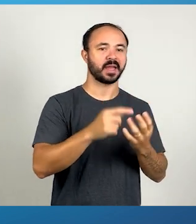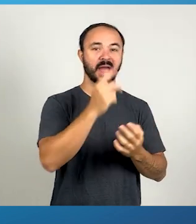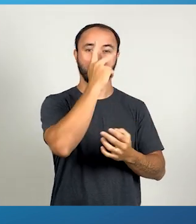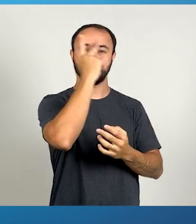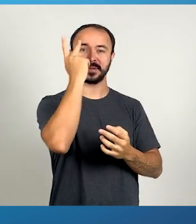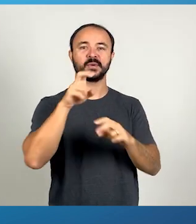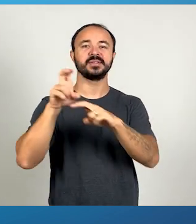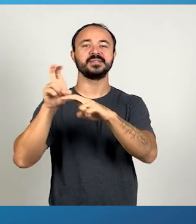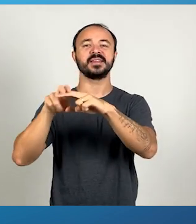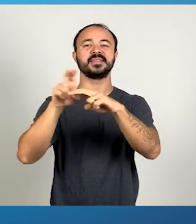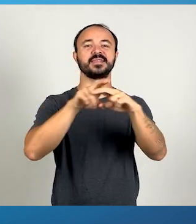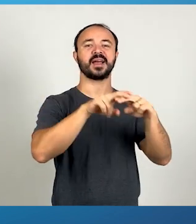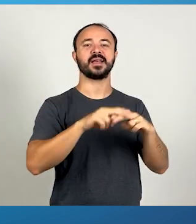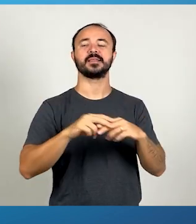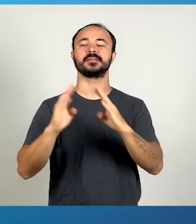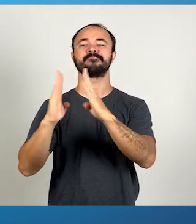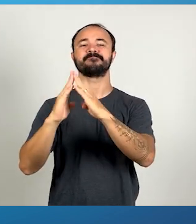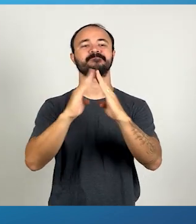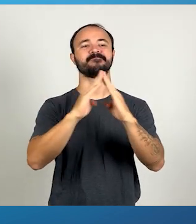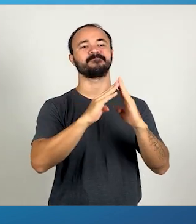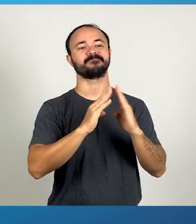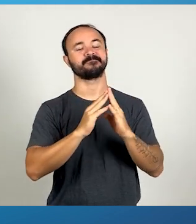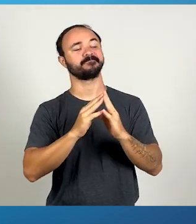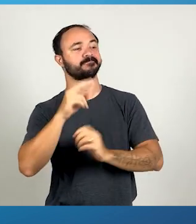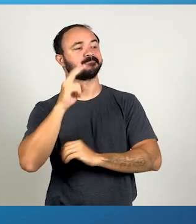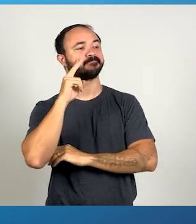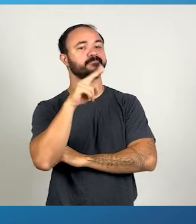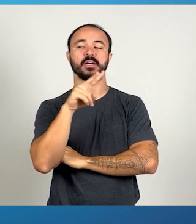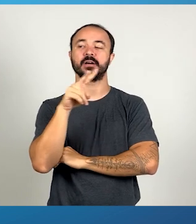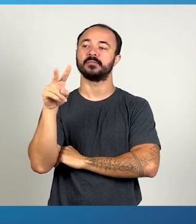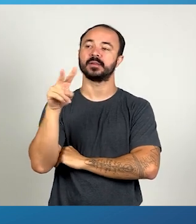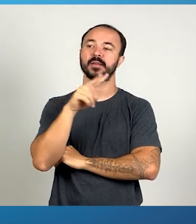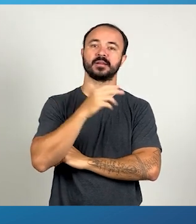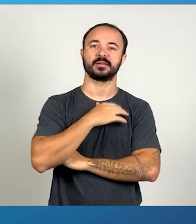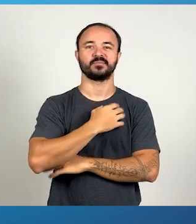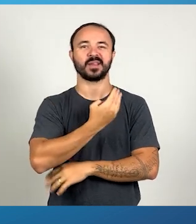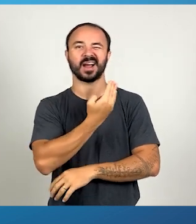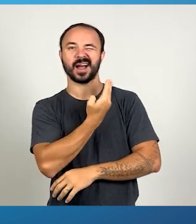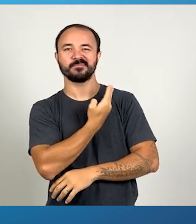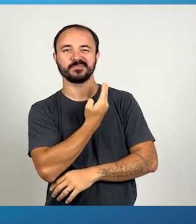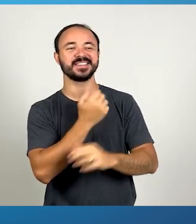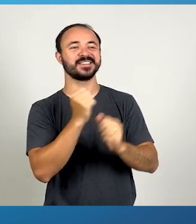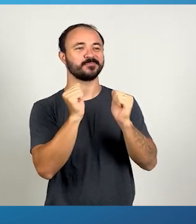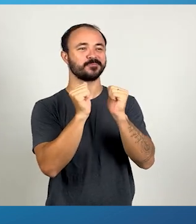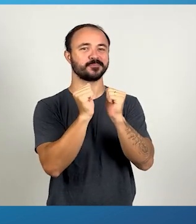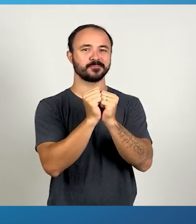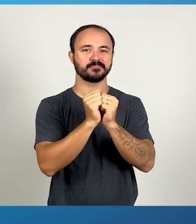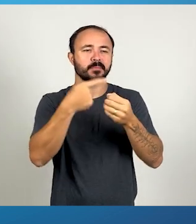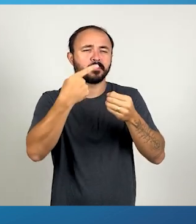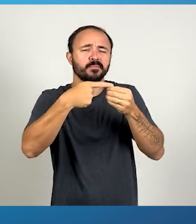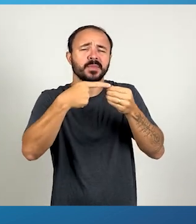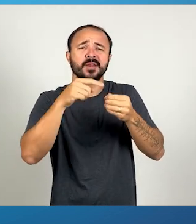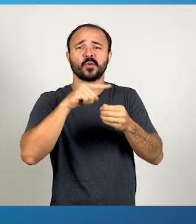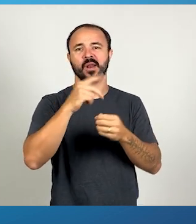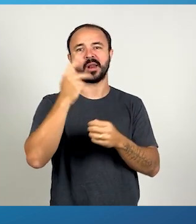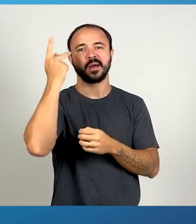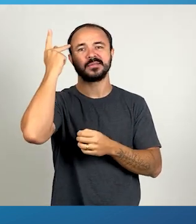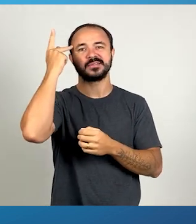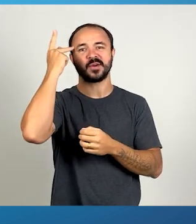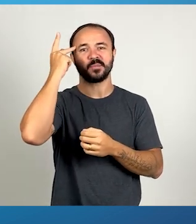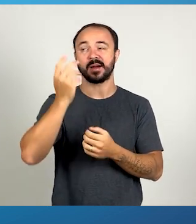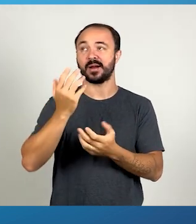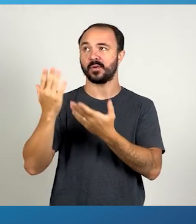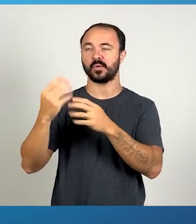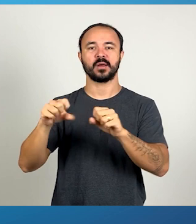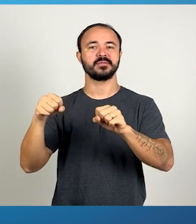1930, por ali. Imagens aqui de amigos, né, no interior de São Paulo. Olha como andavam nas motos,